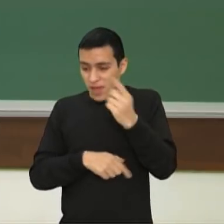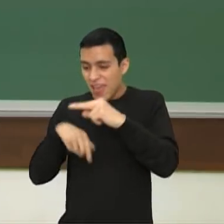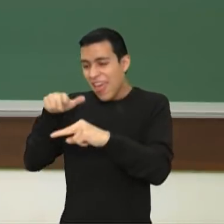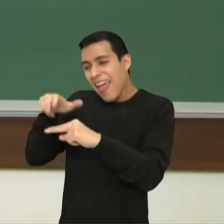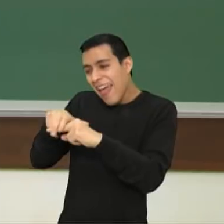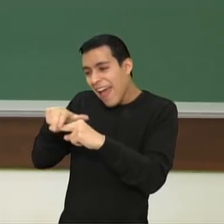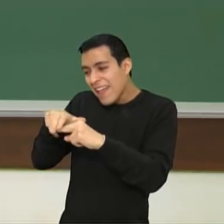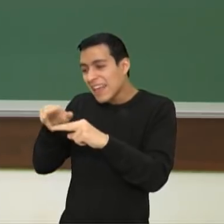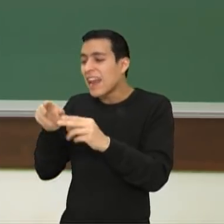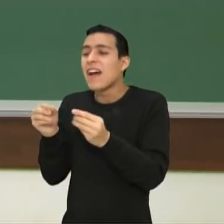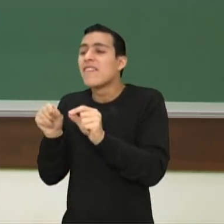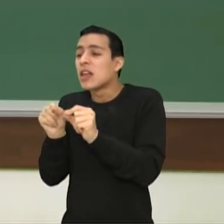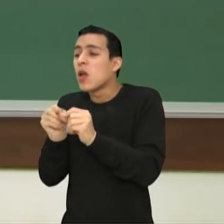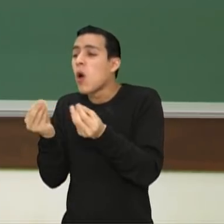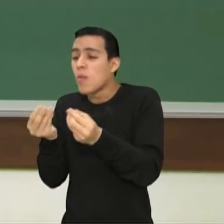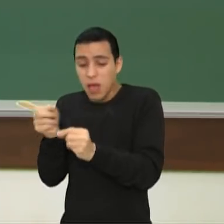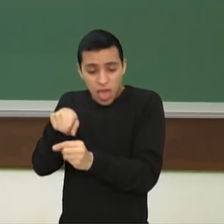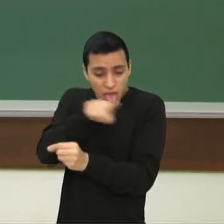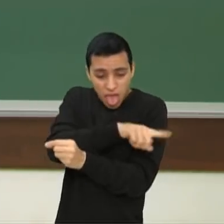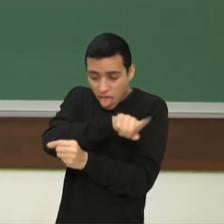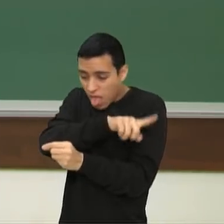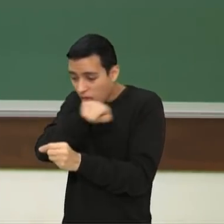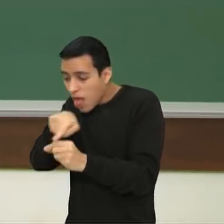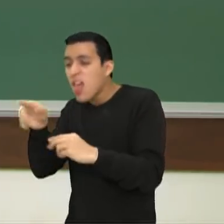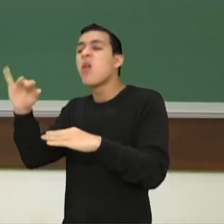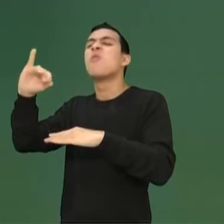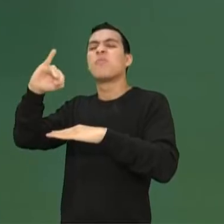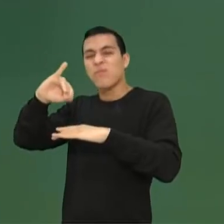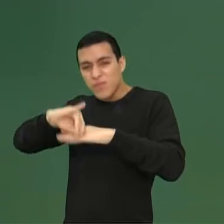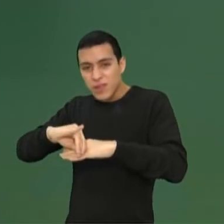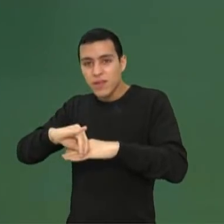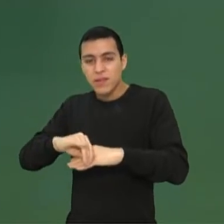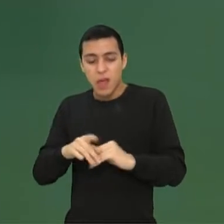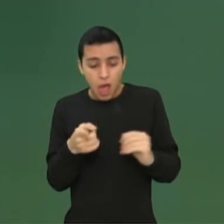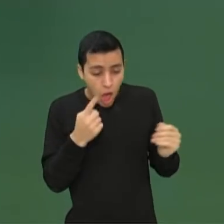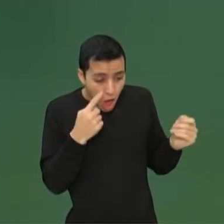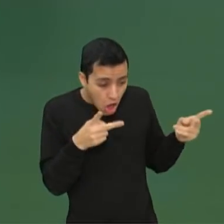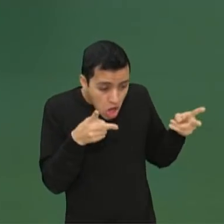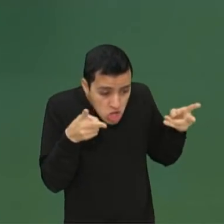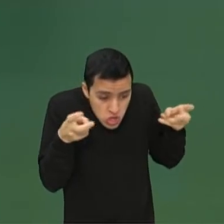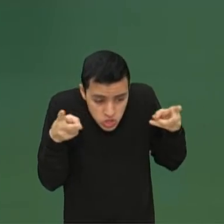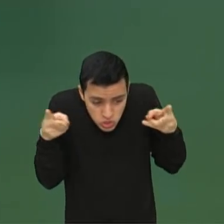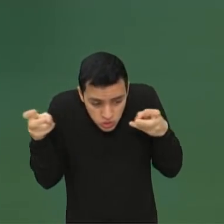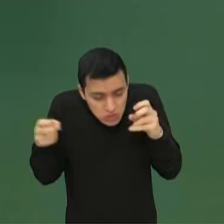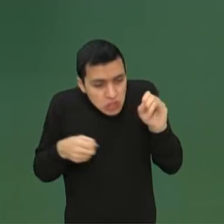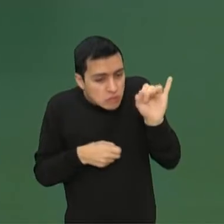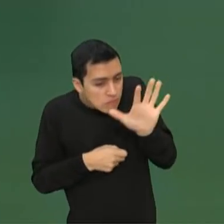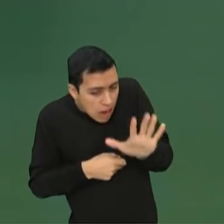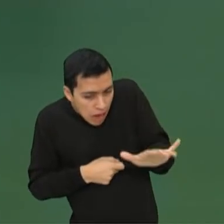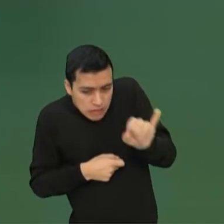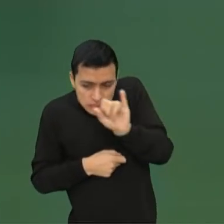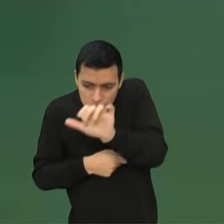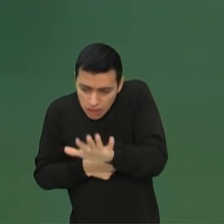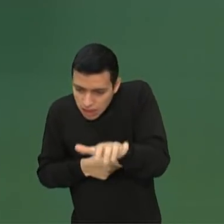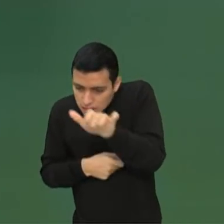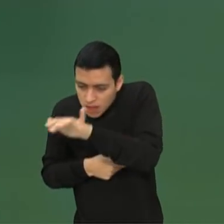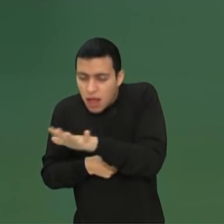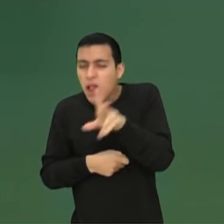de madeira, é o meu objeto. Percebam agora as 3 imagens. Vamos